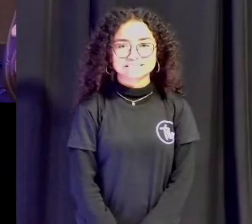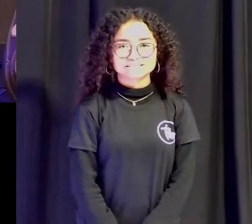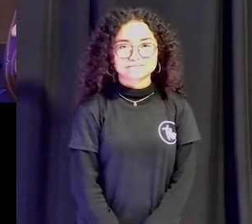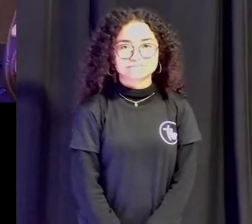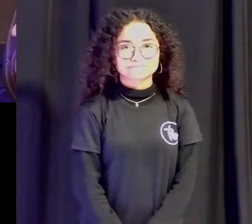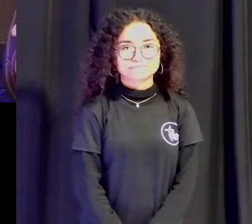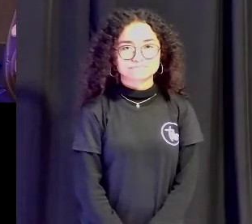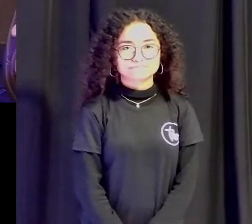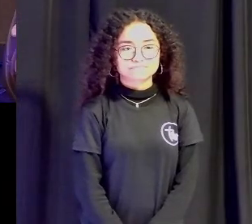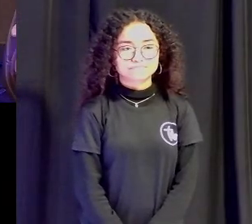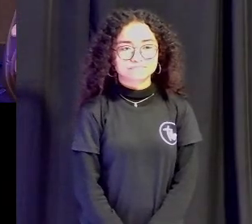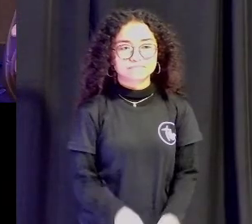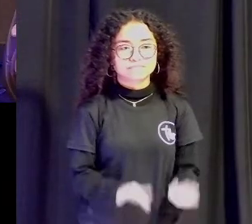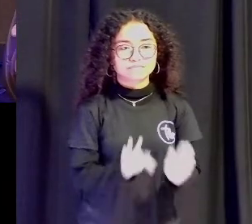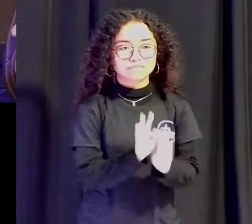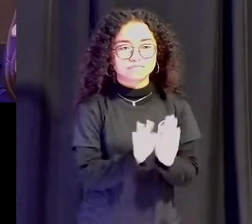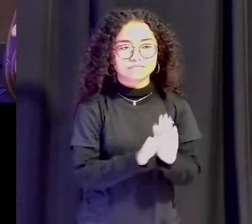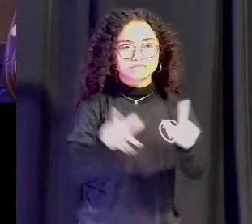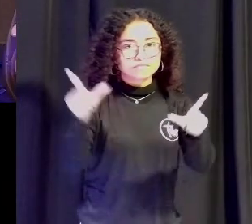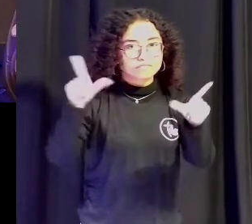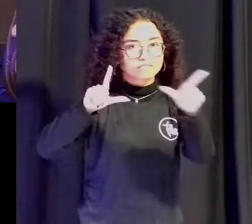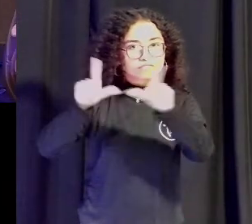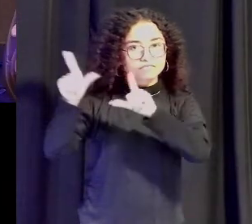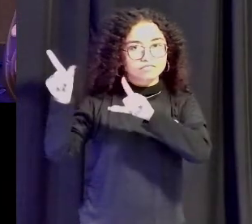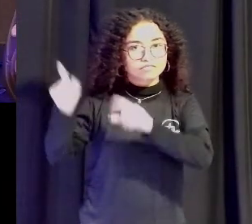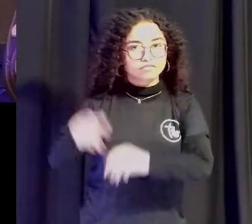O texto também está sendo projetado.